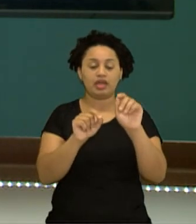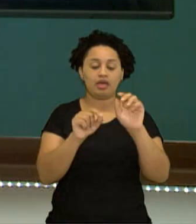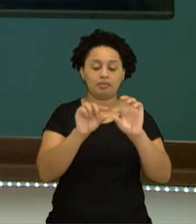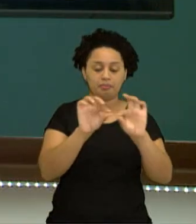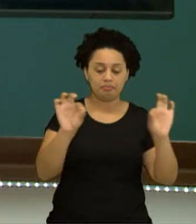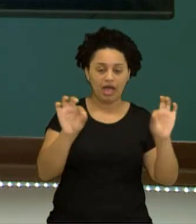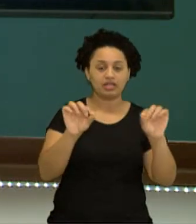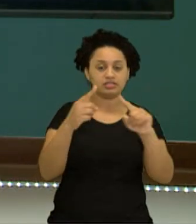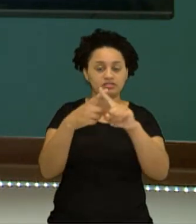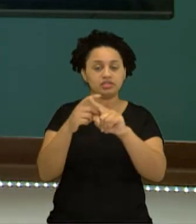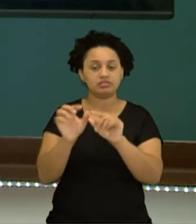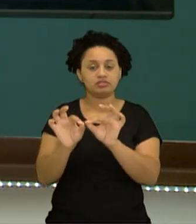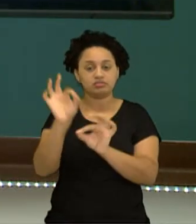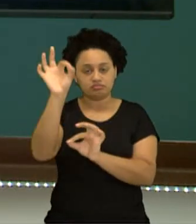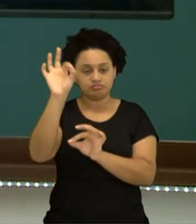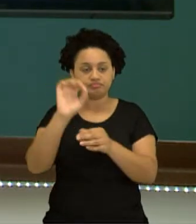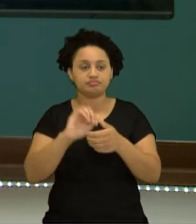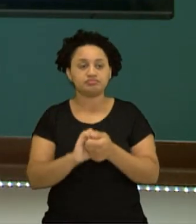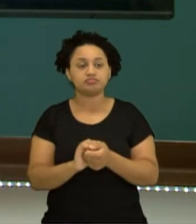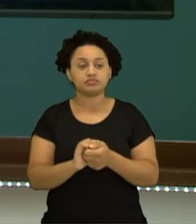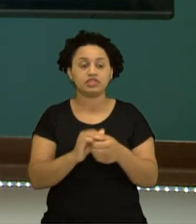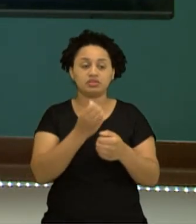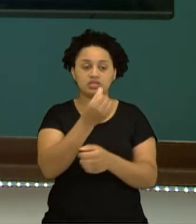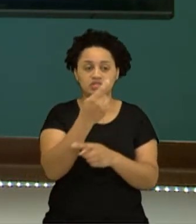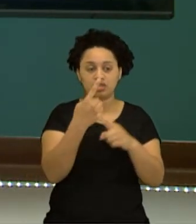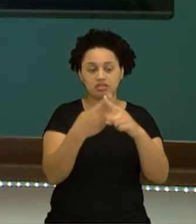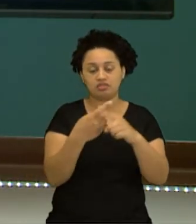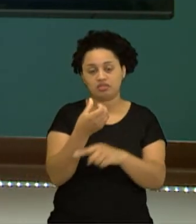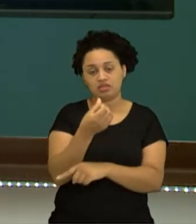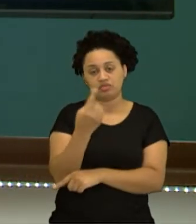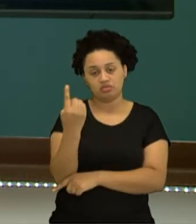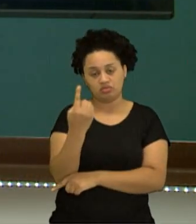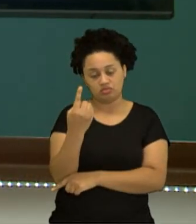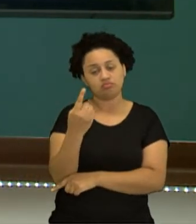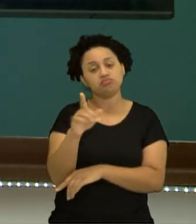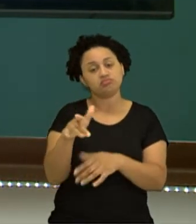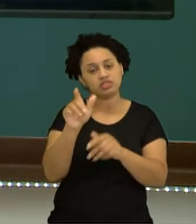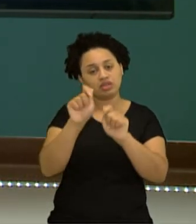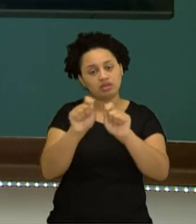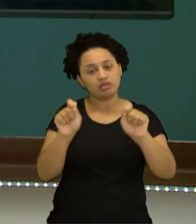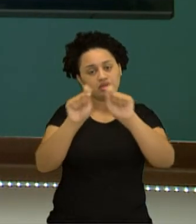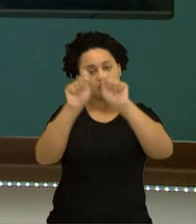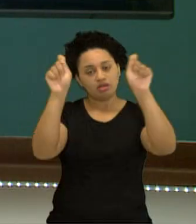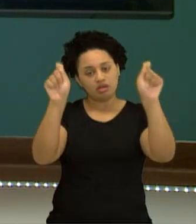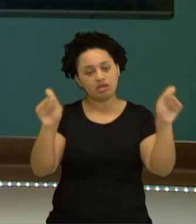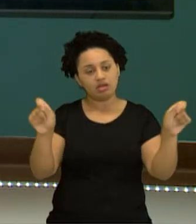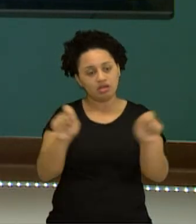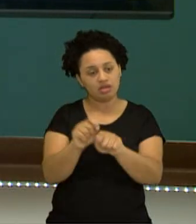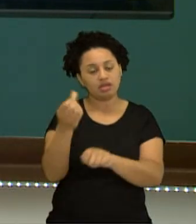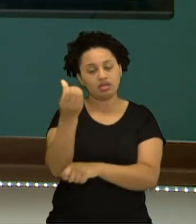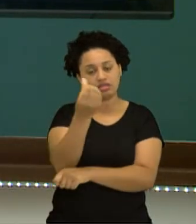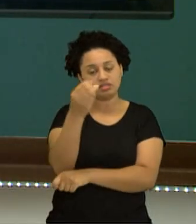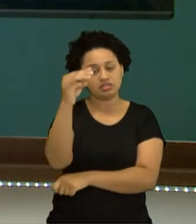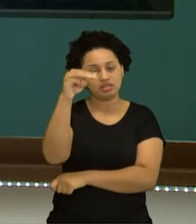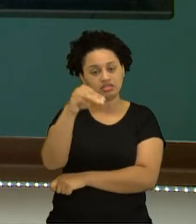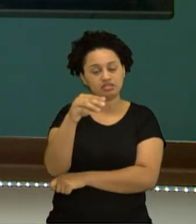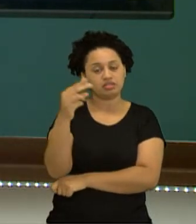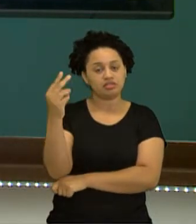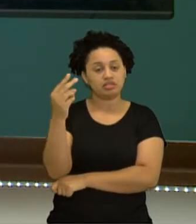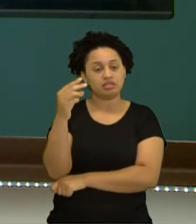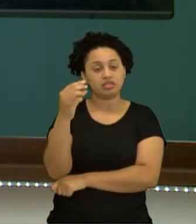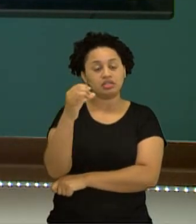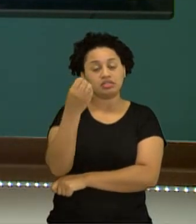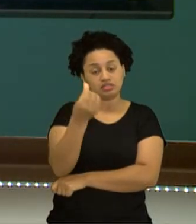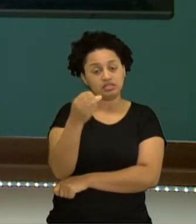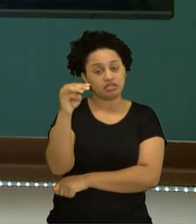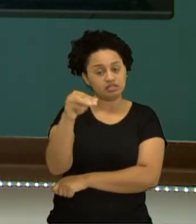vezes altura. A base é 6 vezes 1, portanto, a área dessa secção transversal é 6